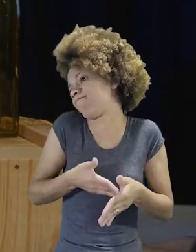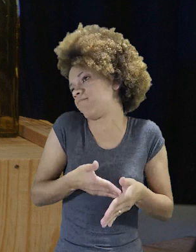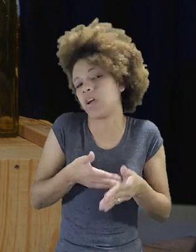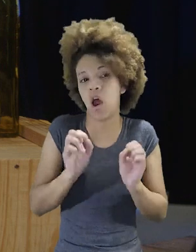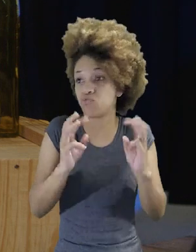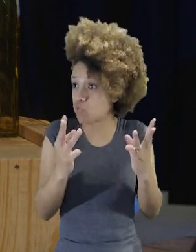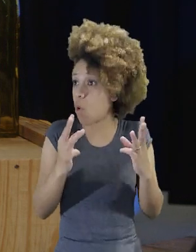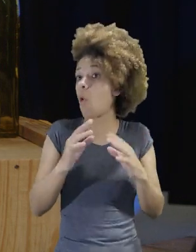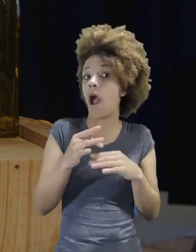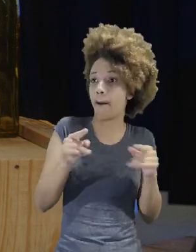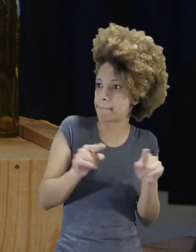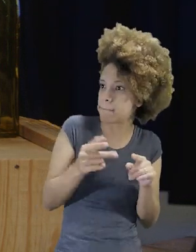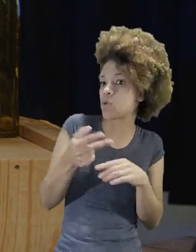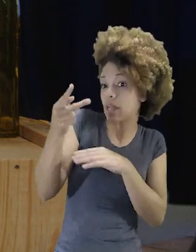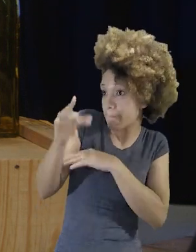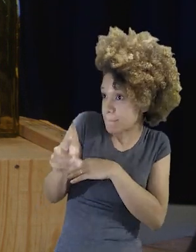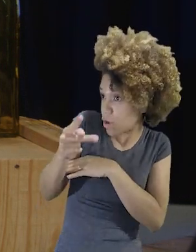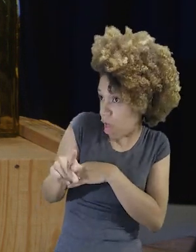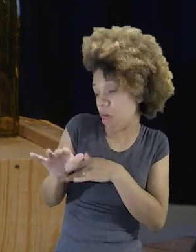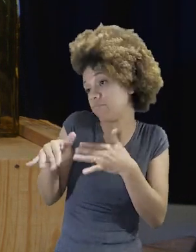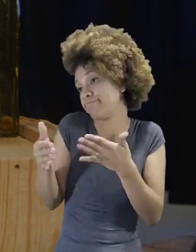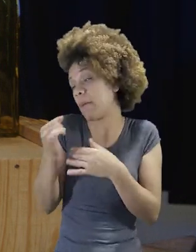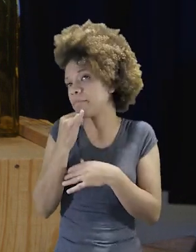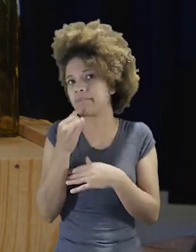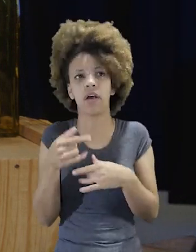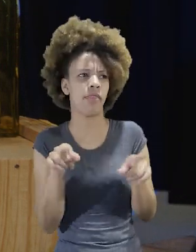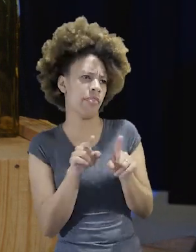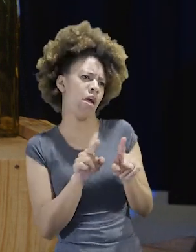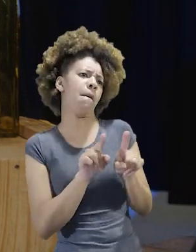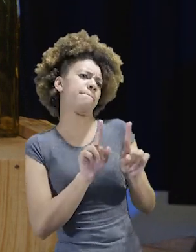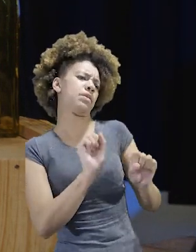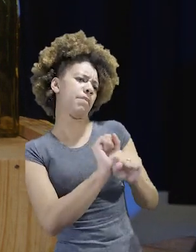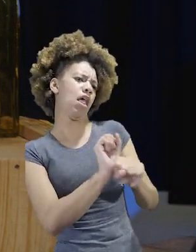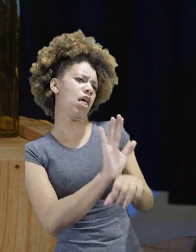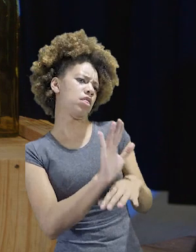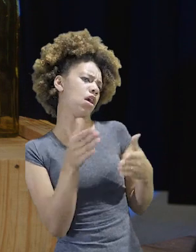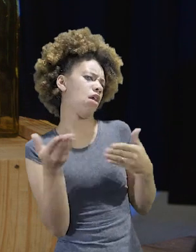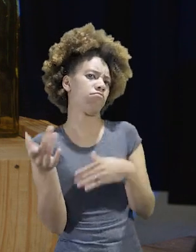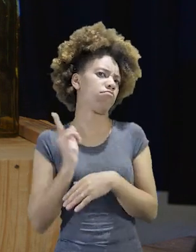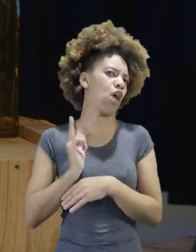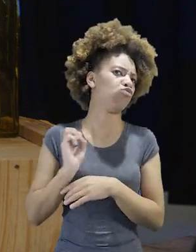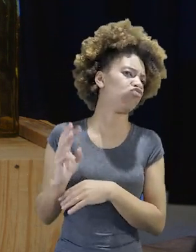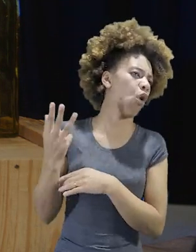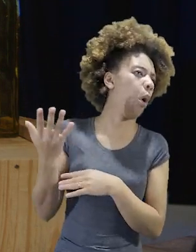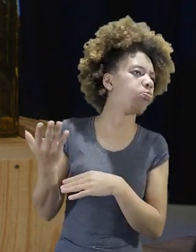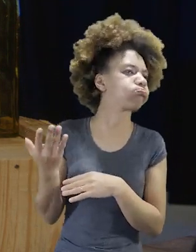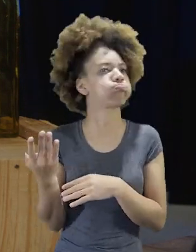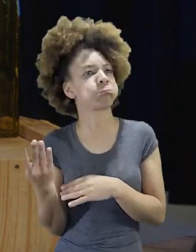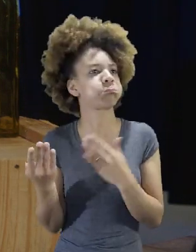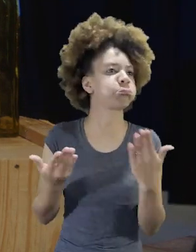aí você fala não mas espera aí mas pô tem um Show eu tenho Racionais faz